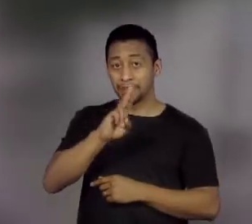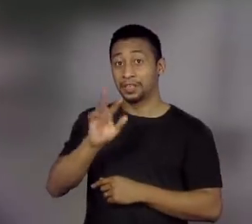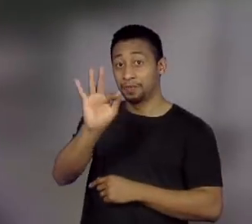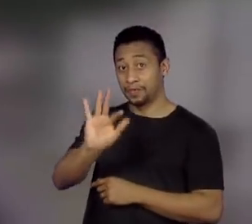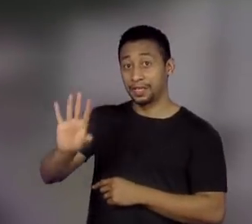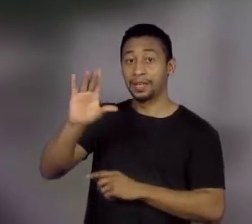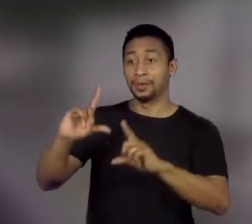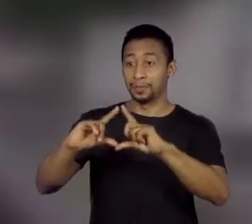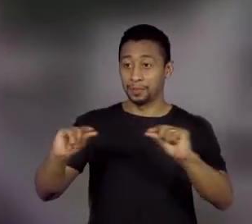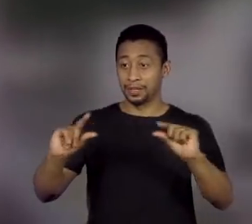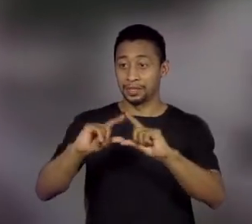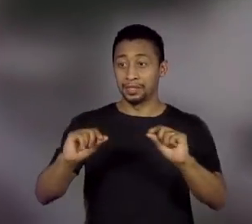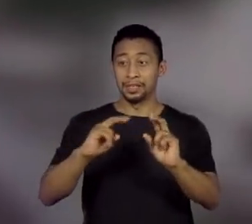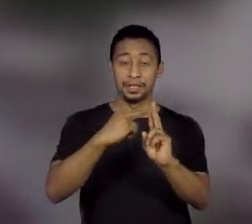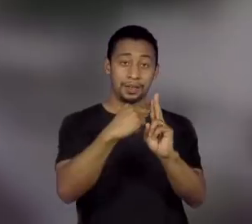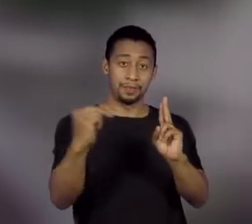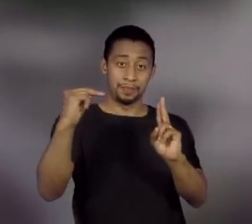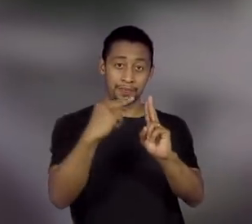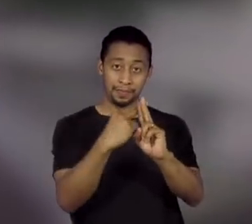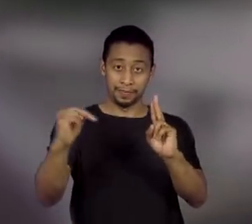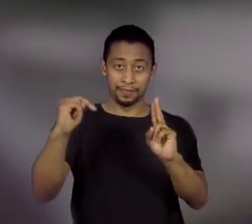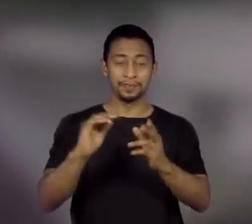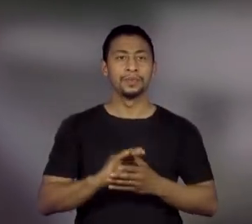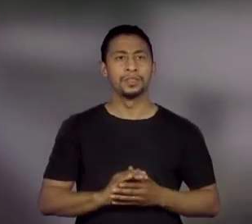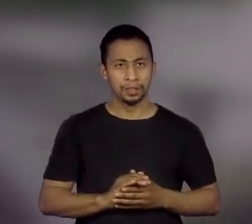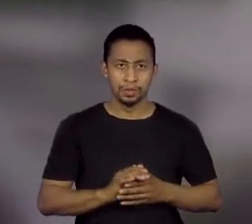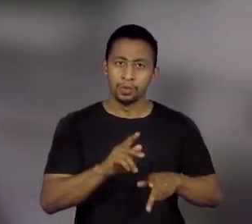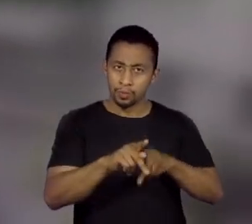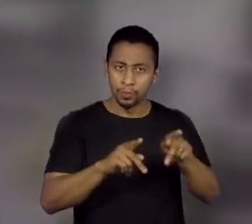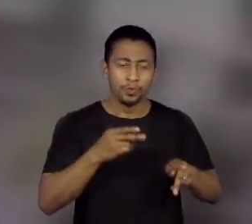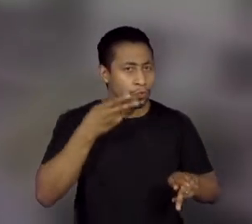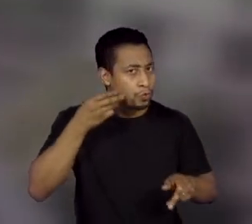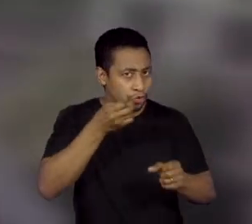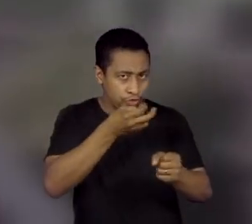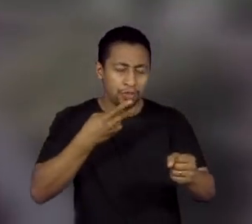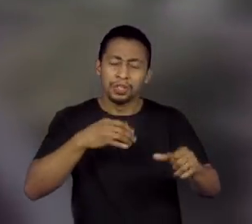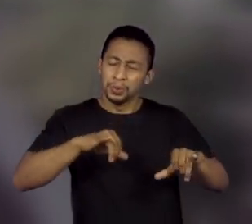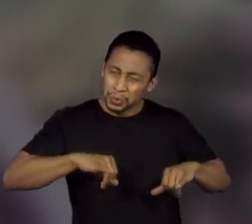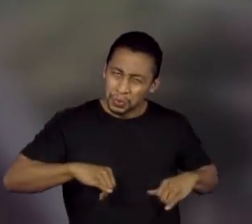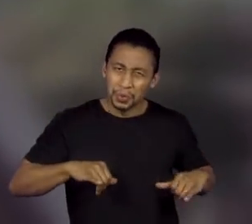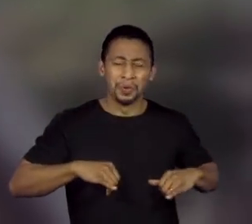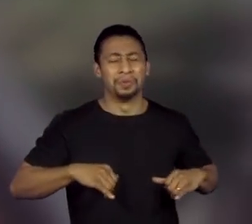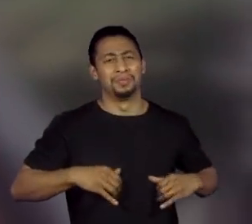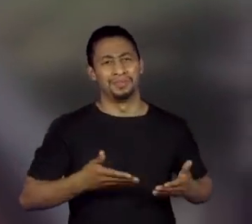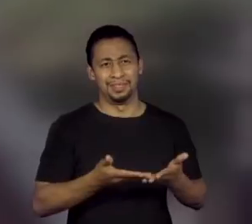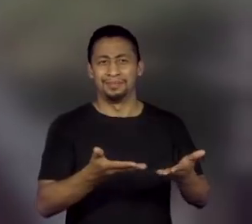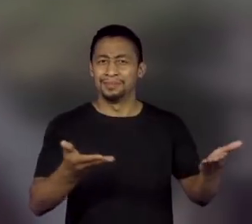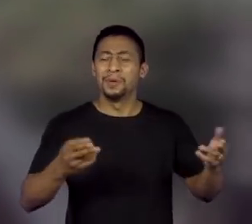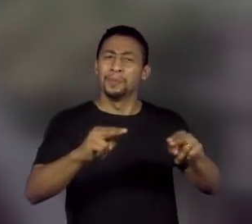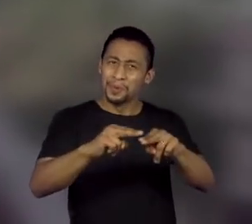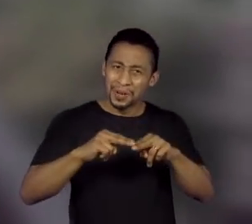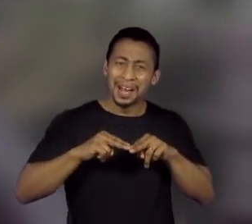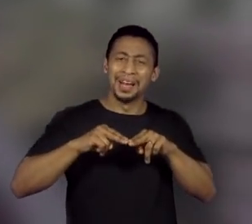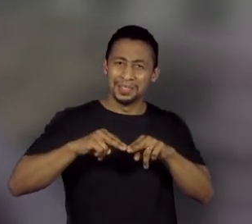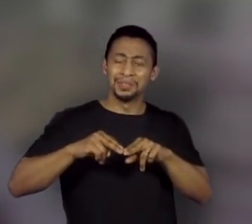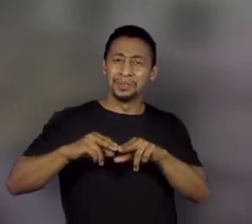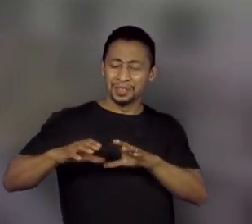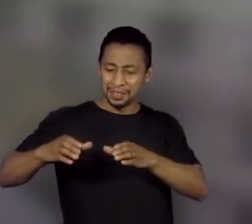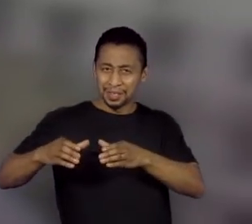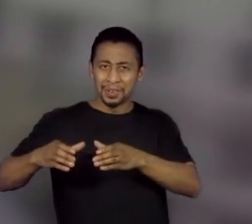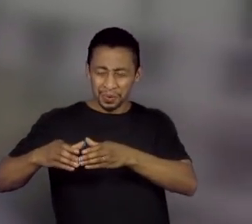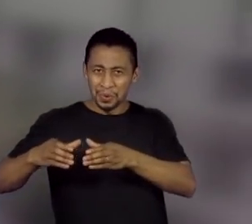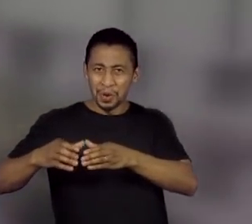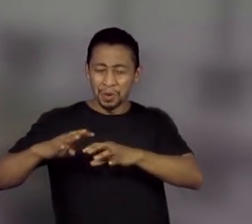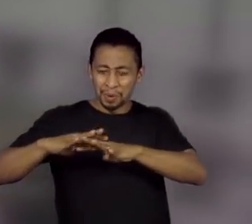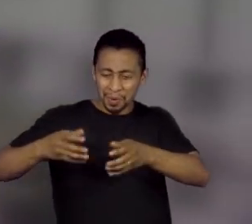que historicamente sofre muito com a exploração da terra e que tem um genocídio indígena assim, dos mais brutais, né,